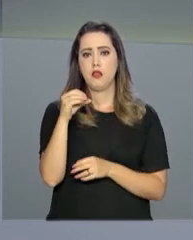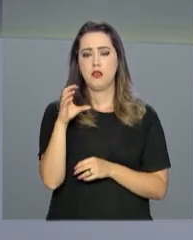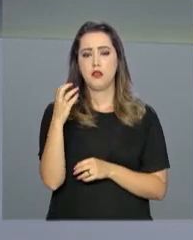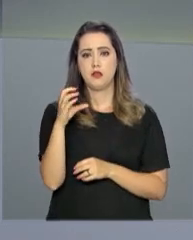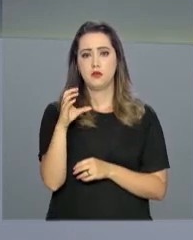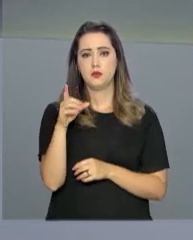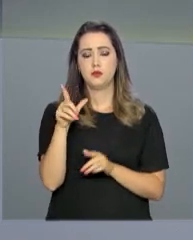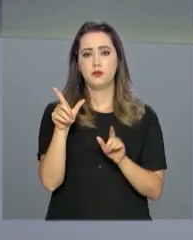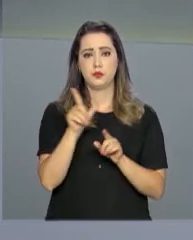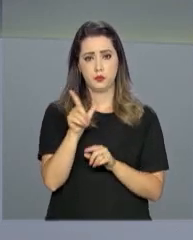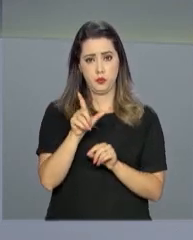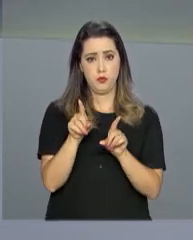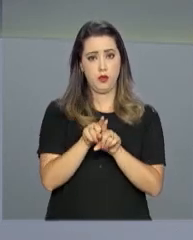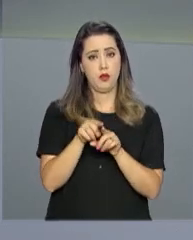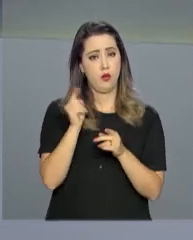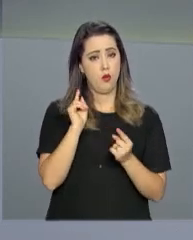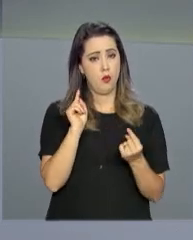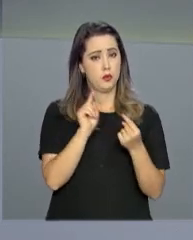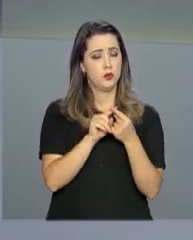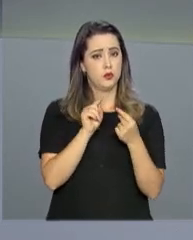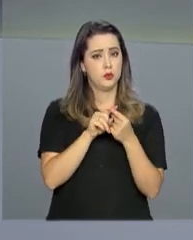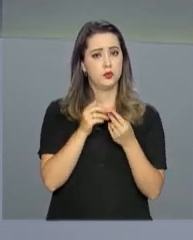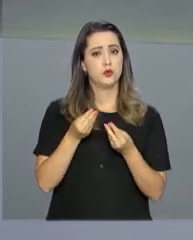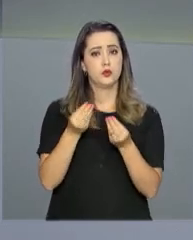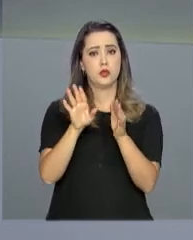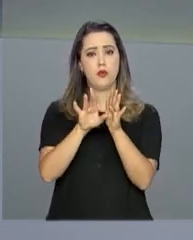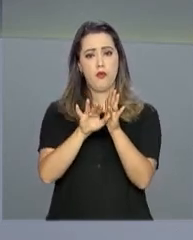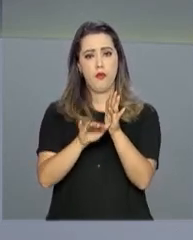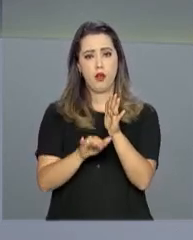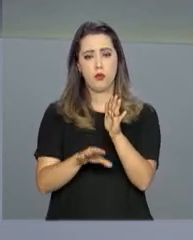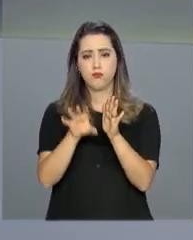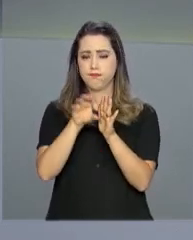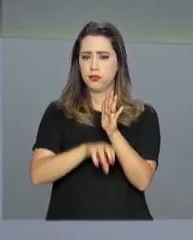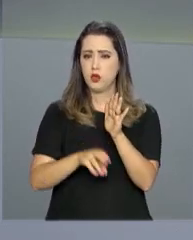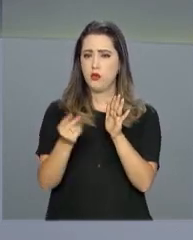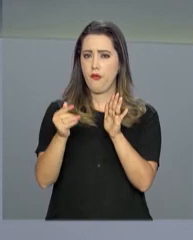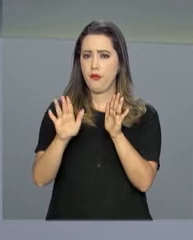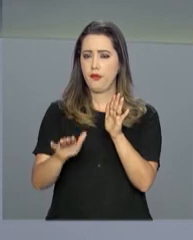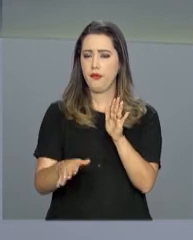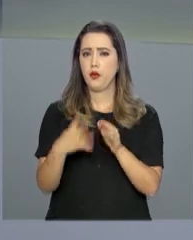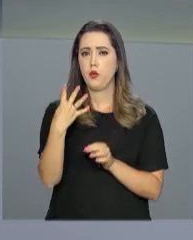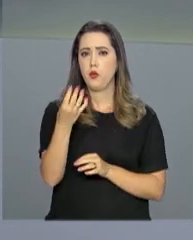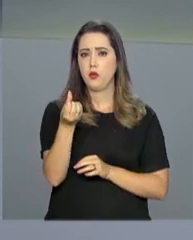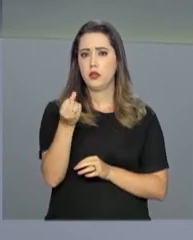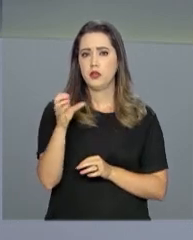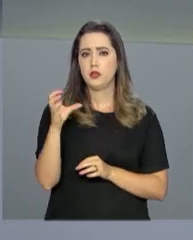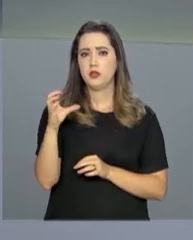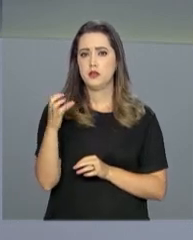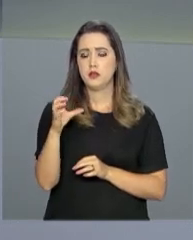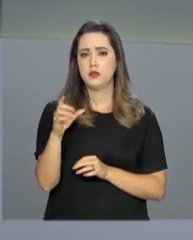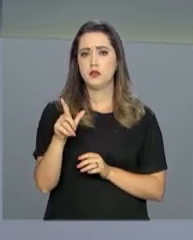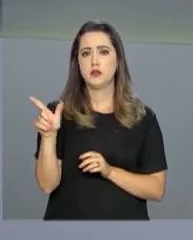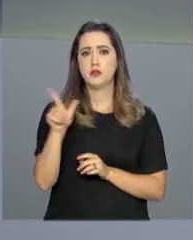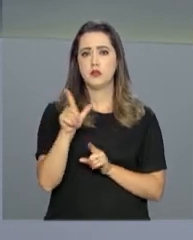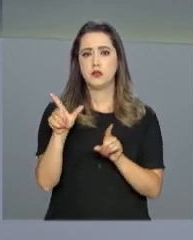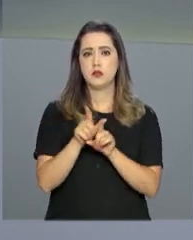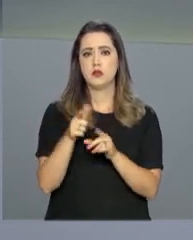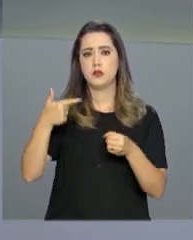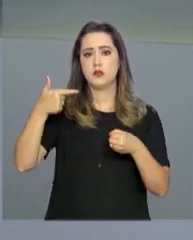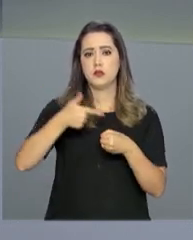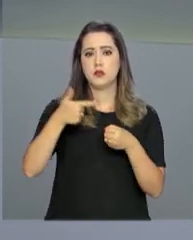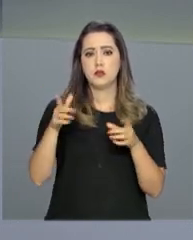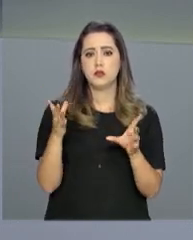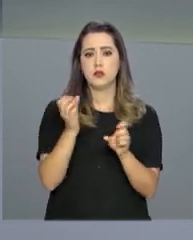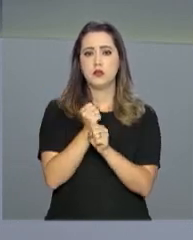litro. A medida tem como objetivo garantir o desconto de 46 centavos no litro do combustível pelo acordo fechado